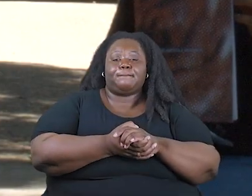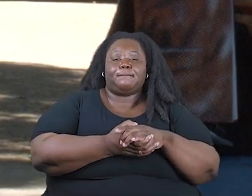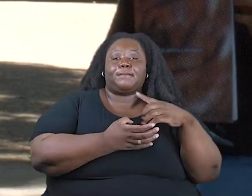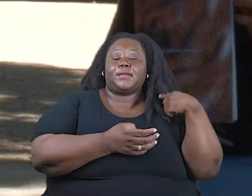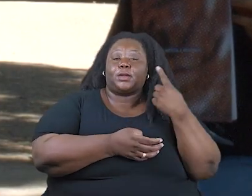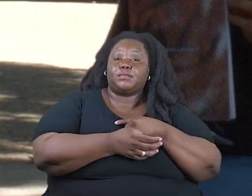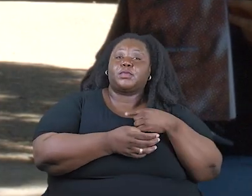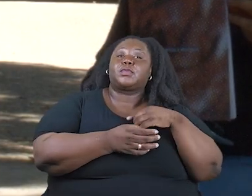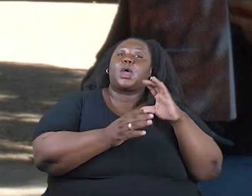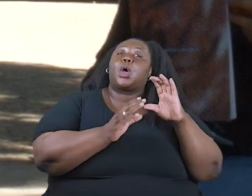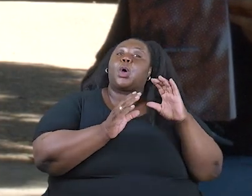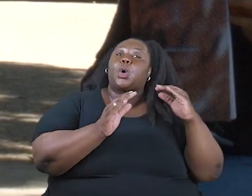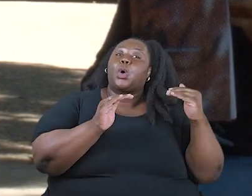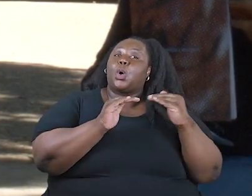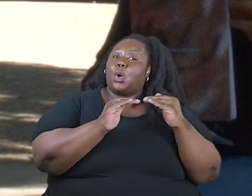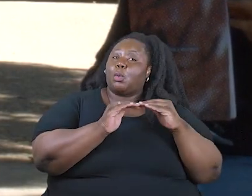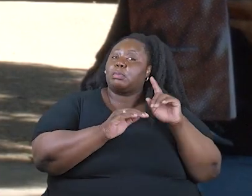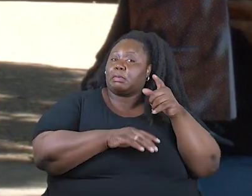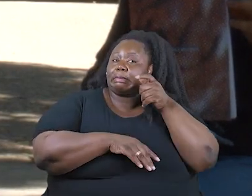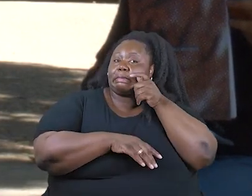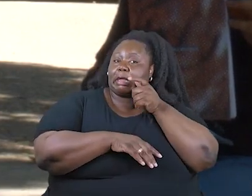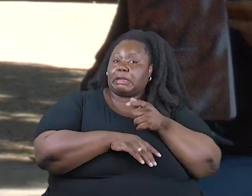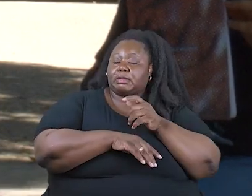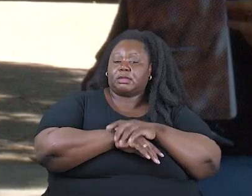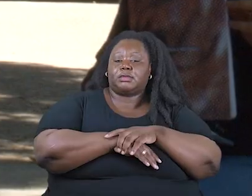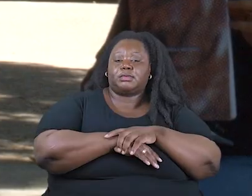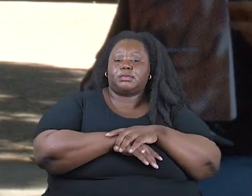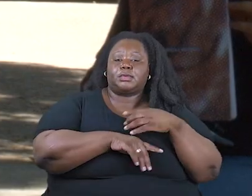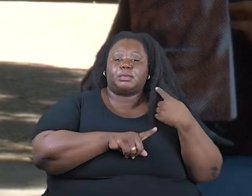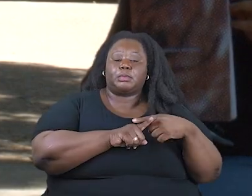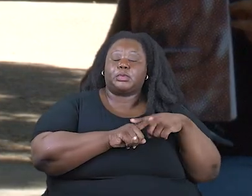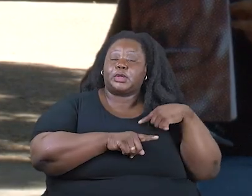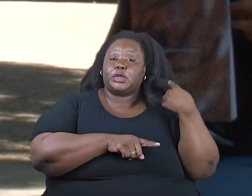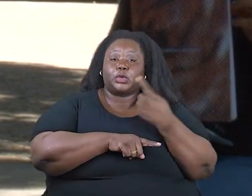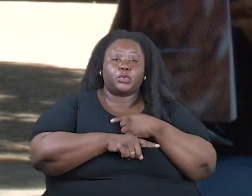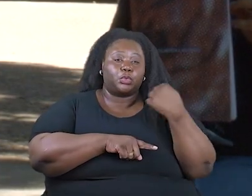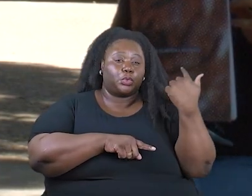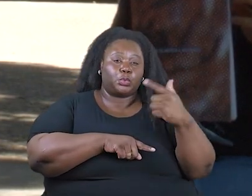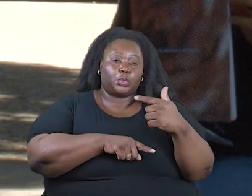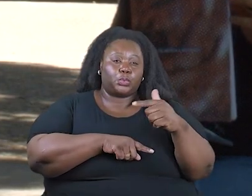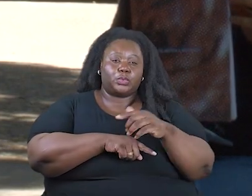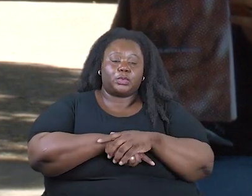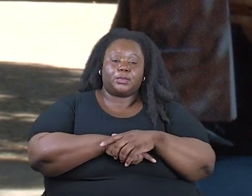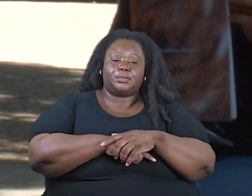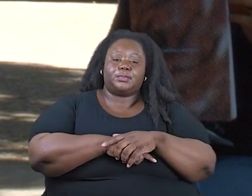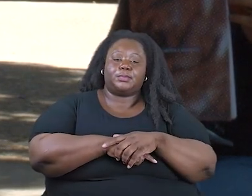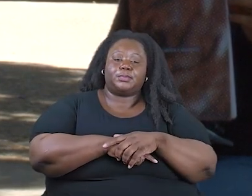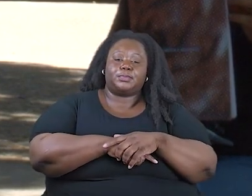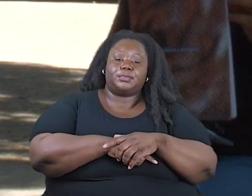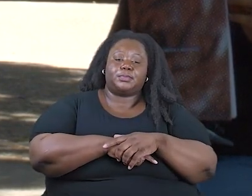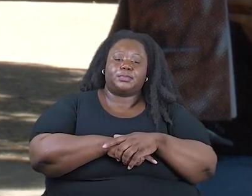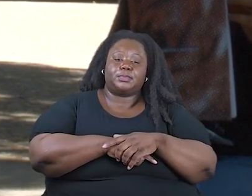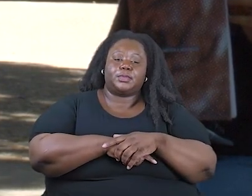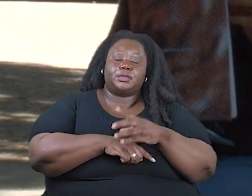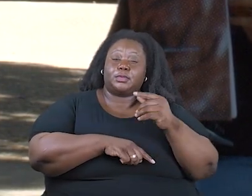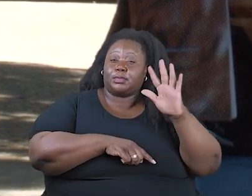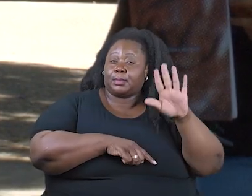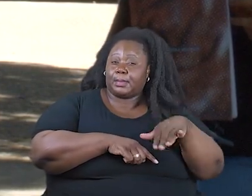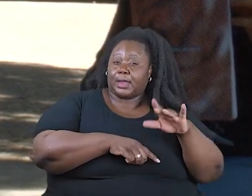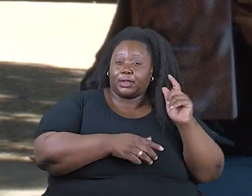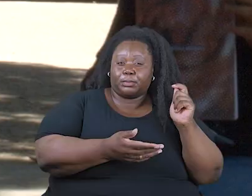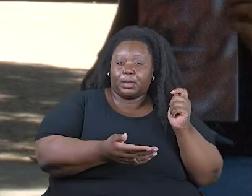do museu concordou comigo que seria uma coisa interessante, assim. Que a gente não tem, apesar do múltiplo ser muito barato para